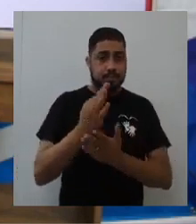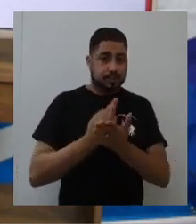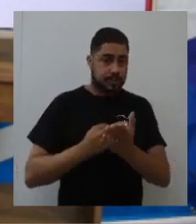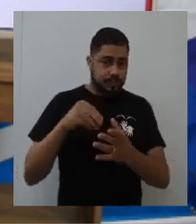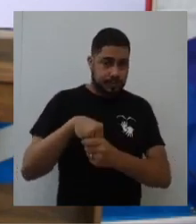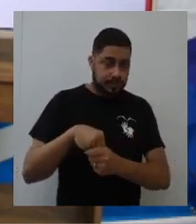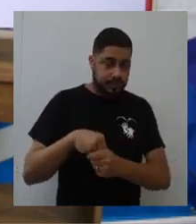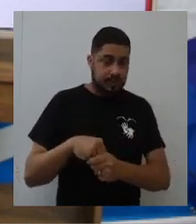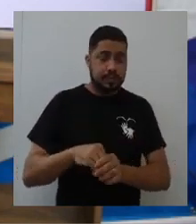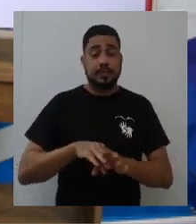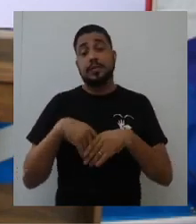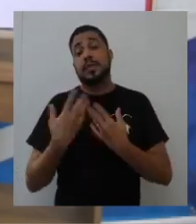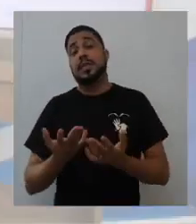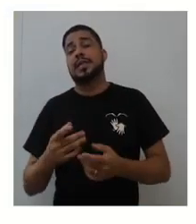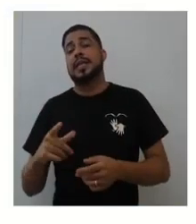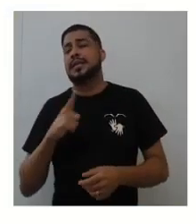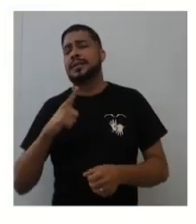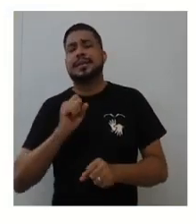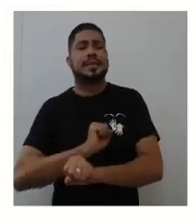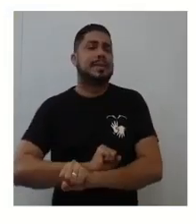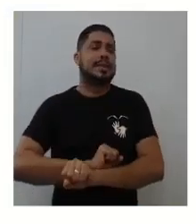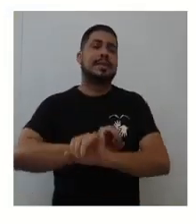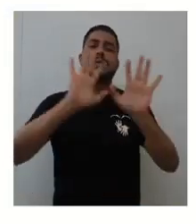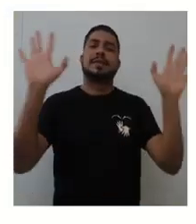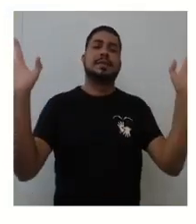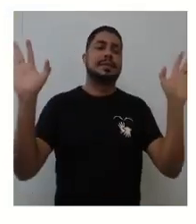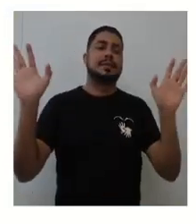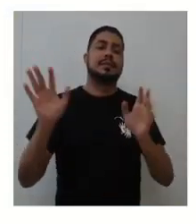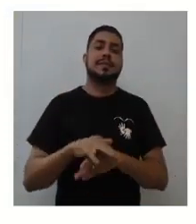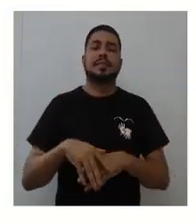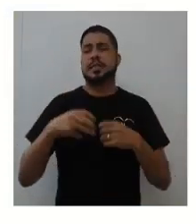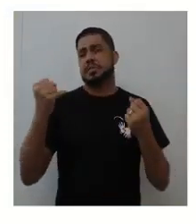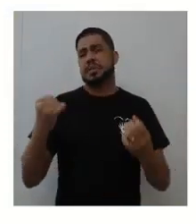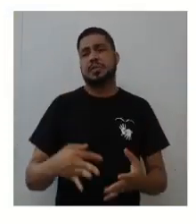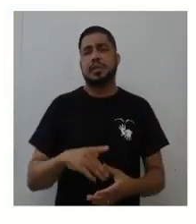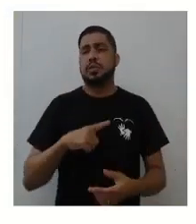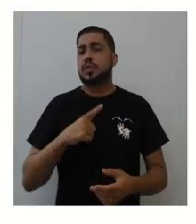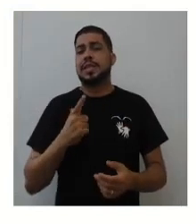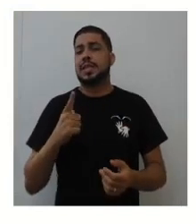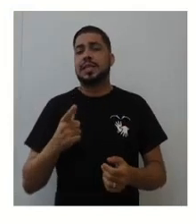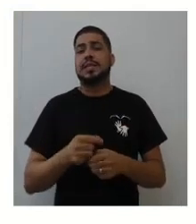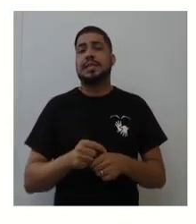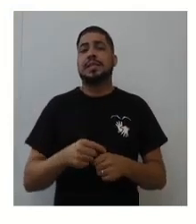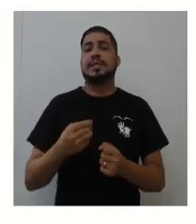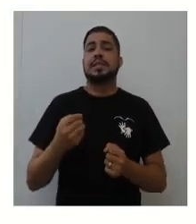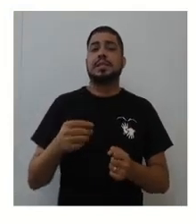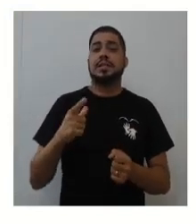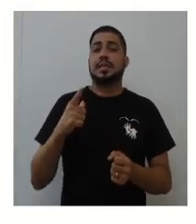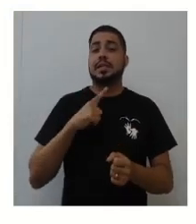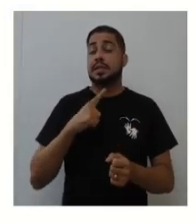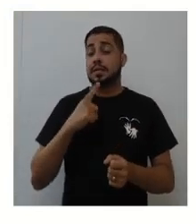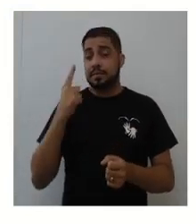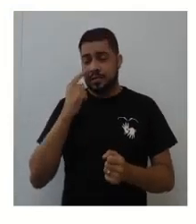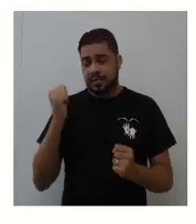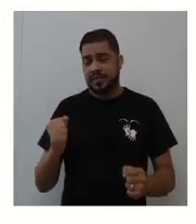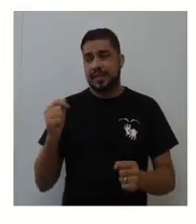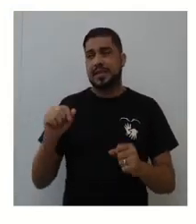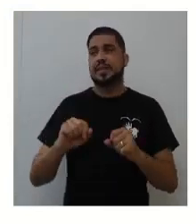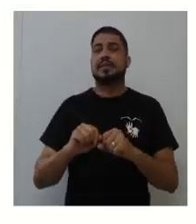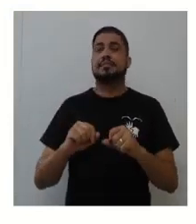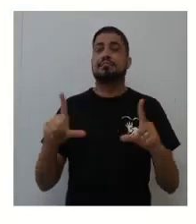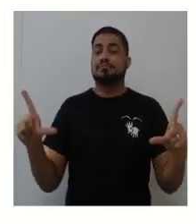o que é isso? É aquilo que está claro, que é explicado sem ambiguidade, como você pode ver aí na sua tela.